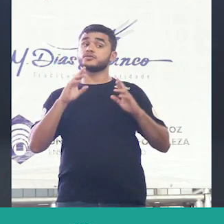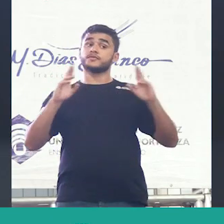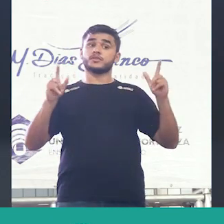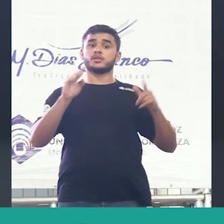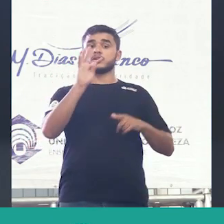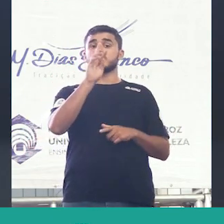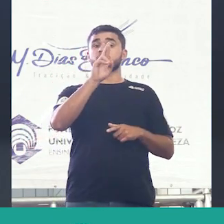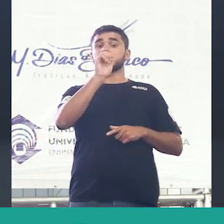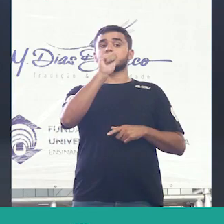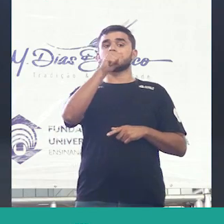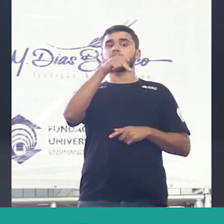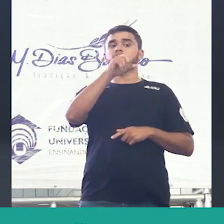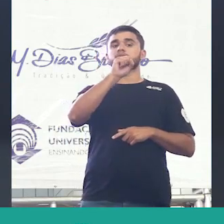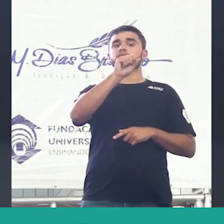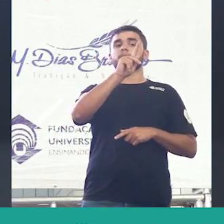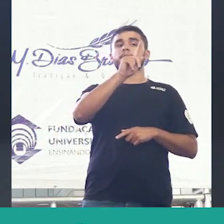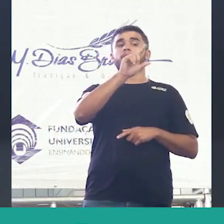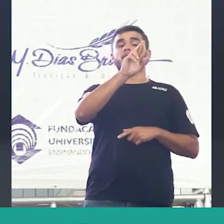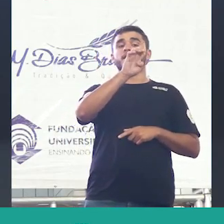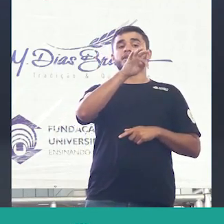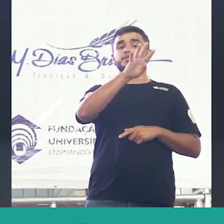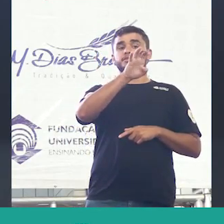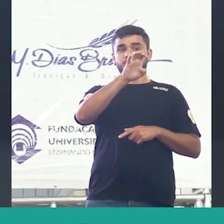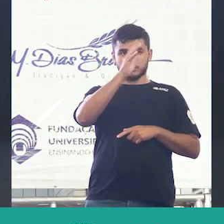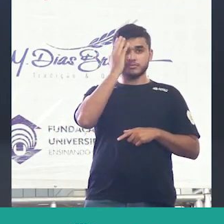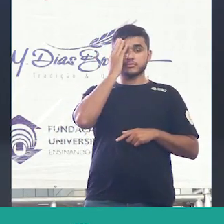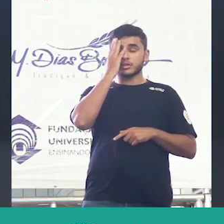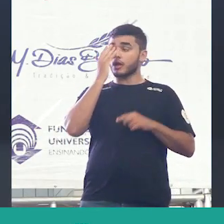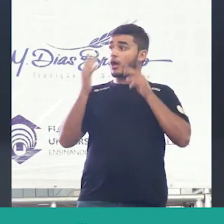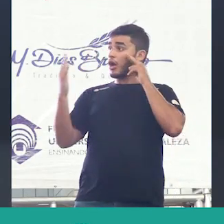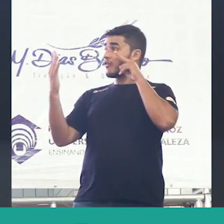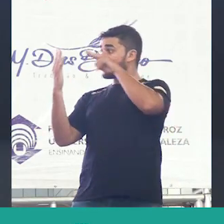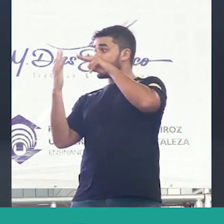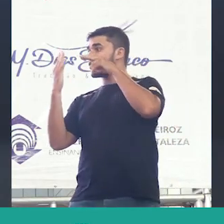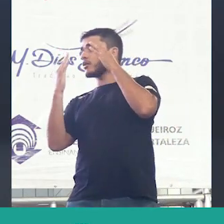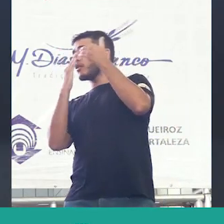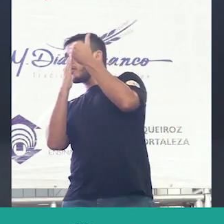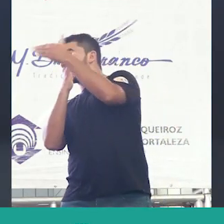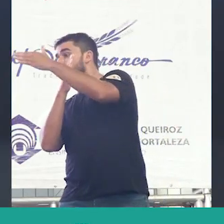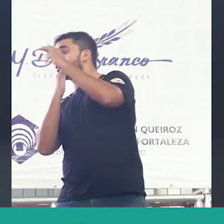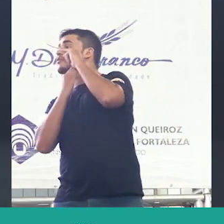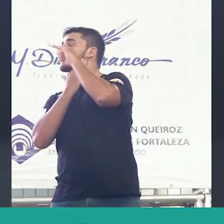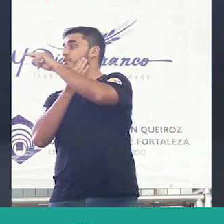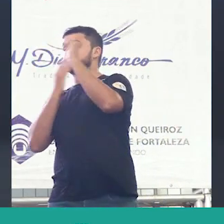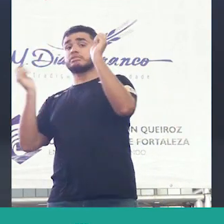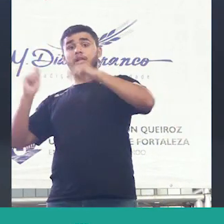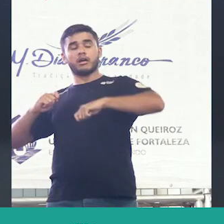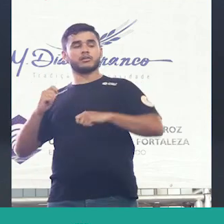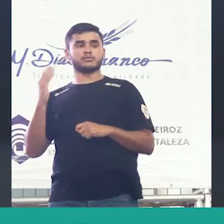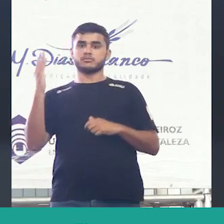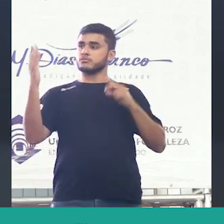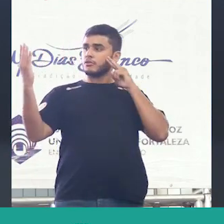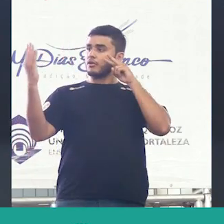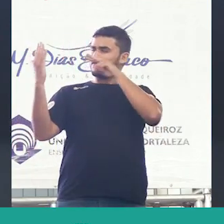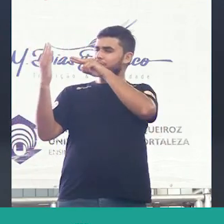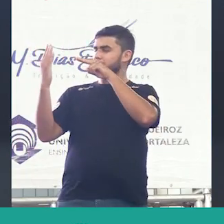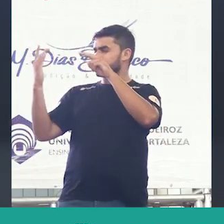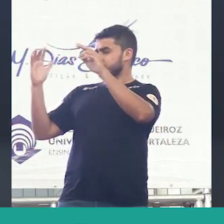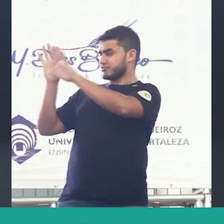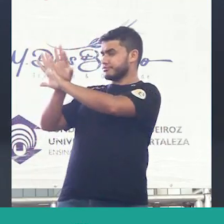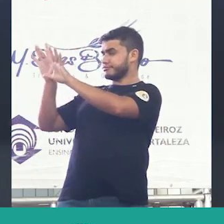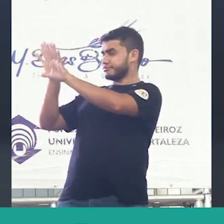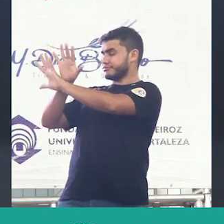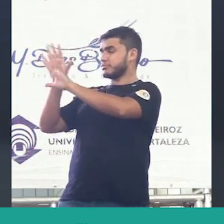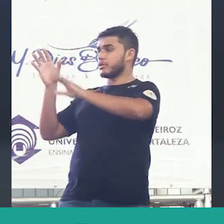Transparente. A luz se propaga tranquilamente igual à parte inicial. Meio translúcido, a luz não fica se propagando dentro do